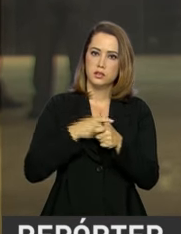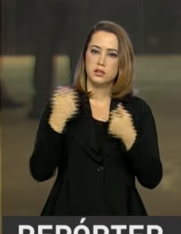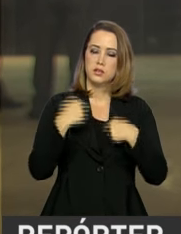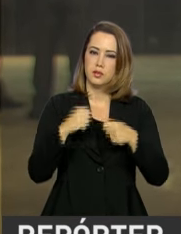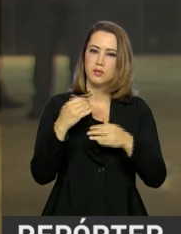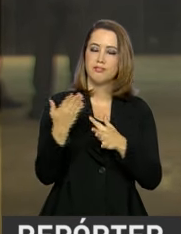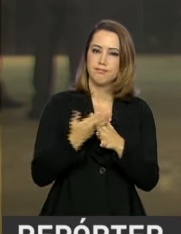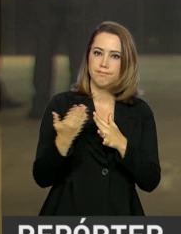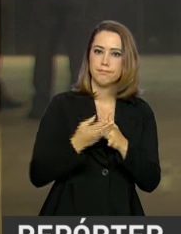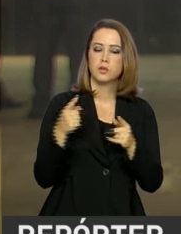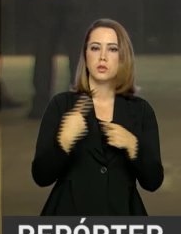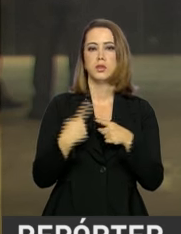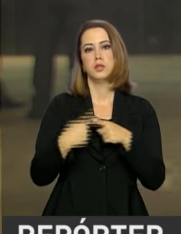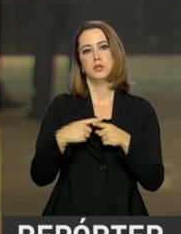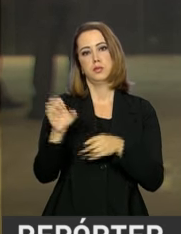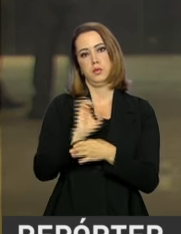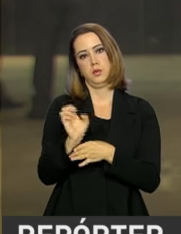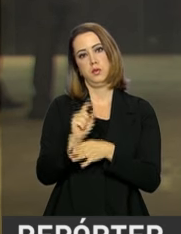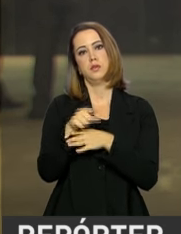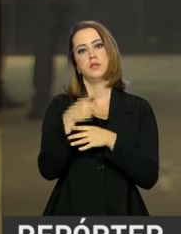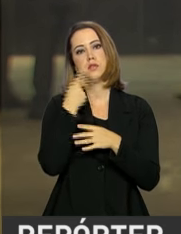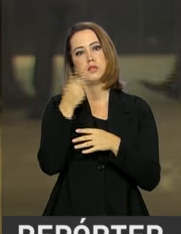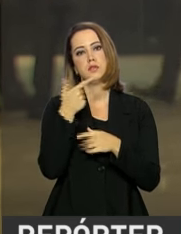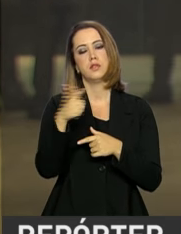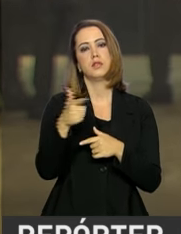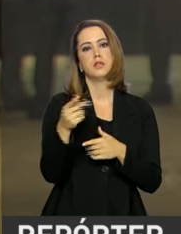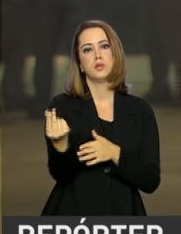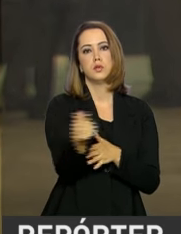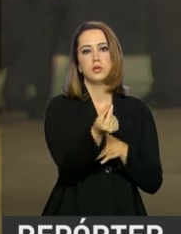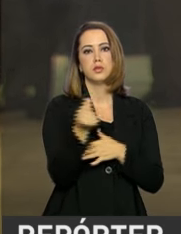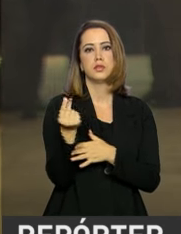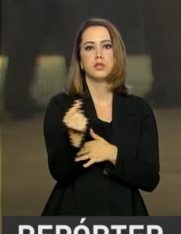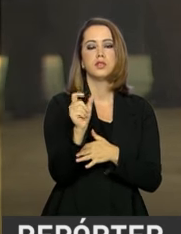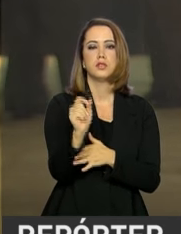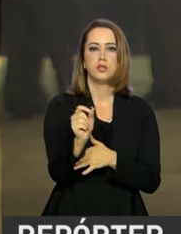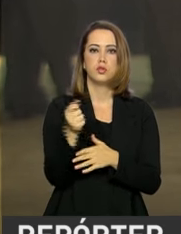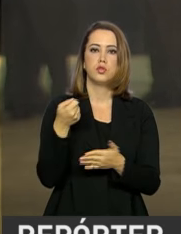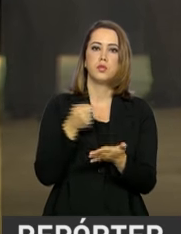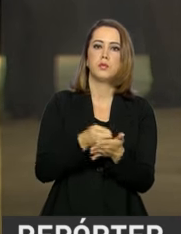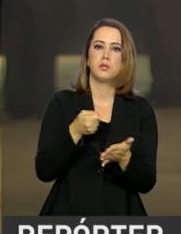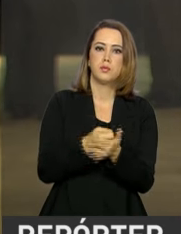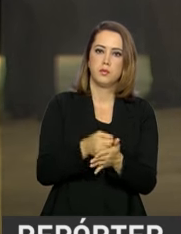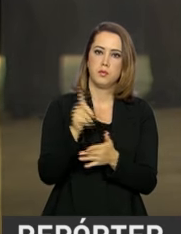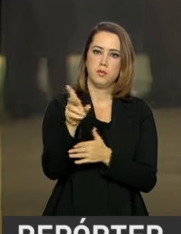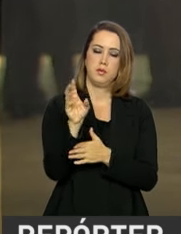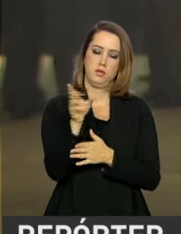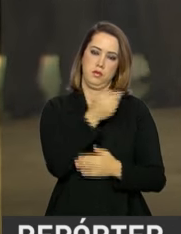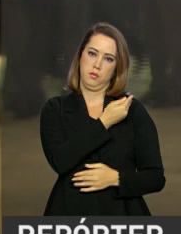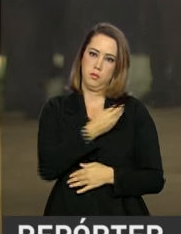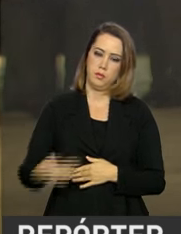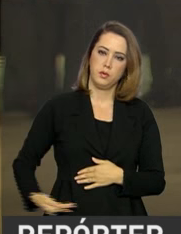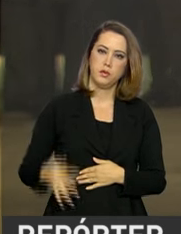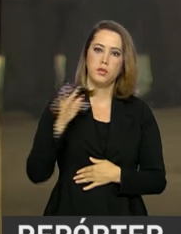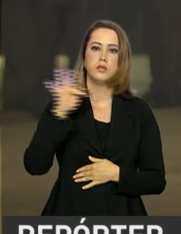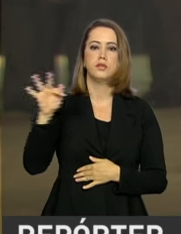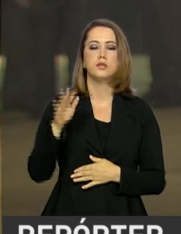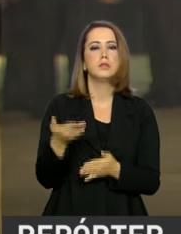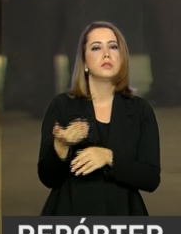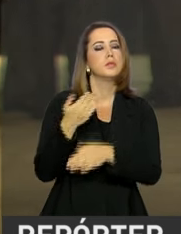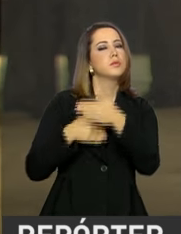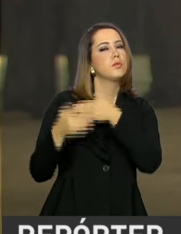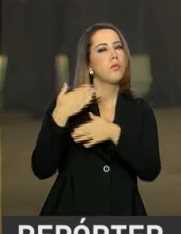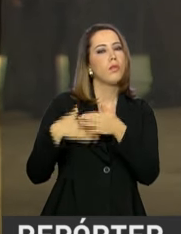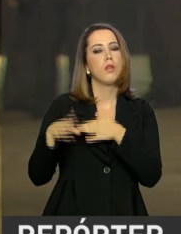ter dinheiro para pagar o que devem à União. Desde o fim dos anos 90, o cálculo sobre estas dívidas é o de